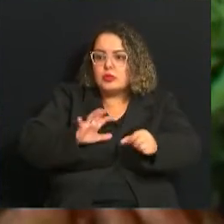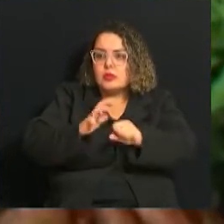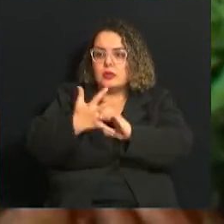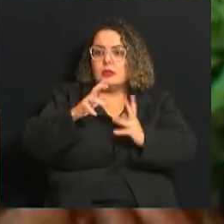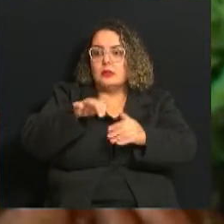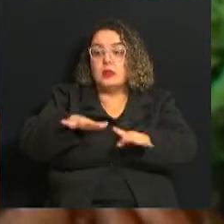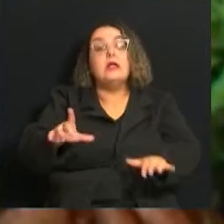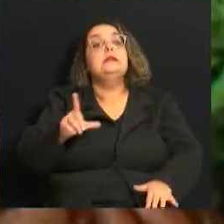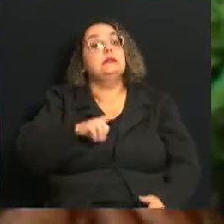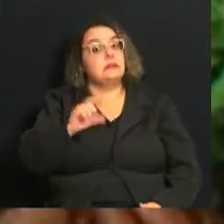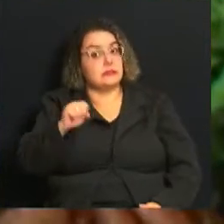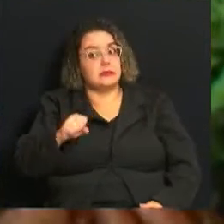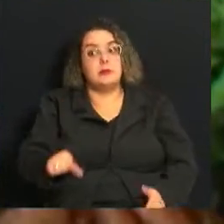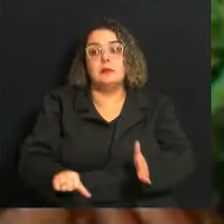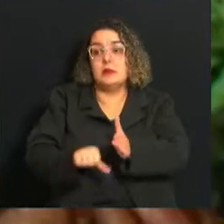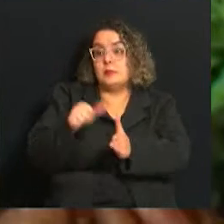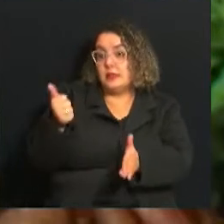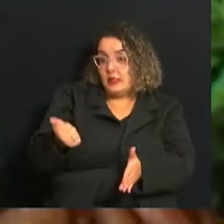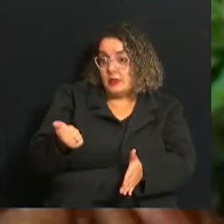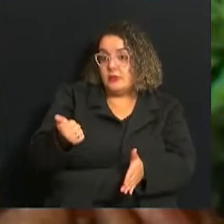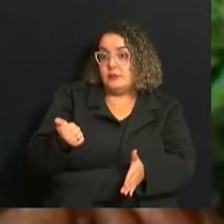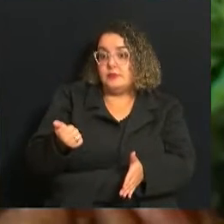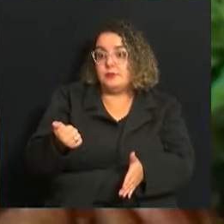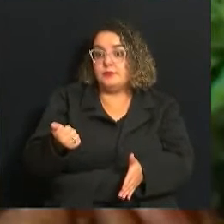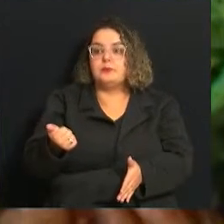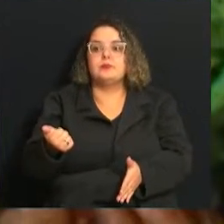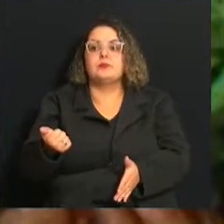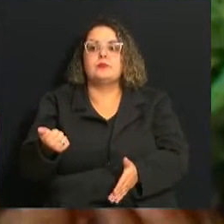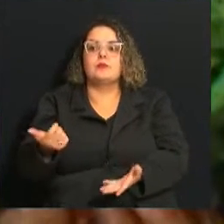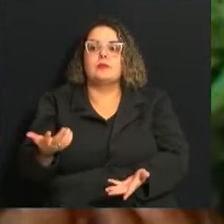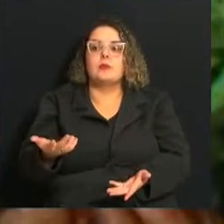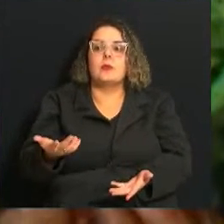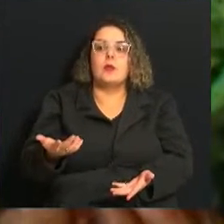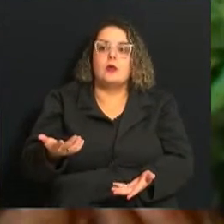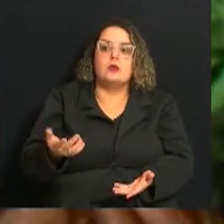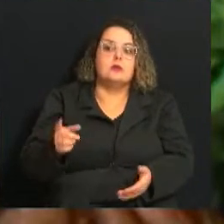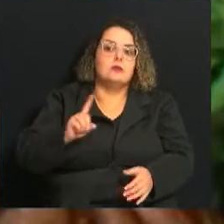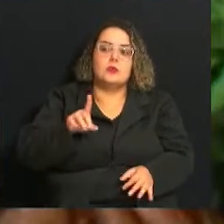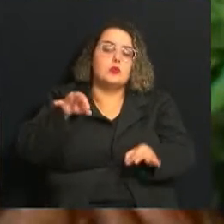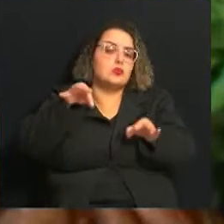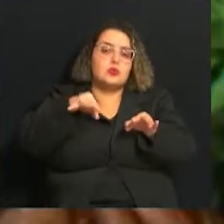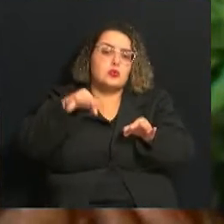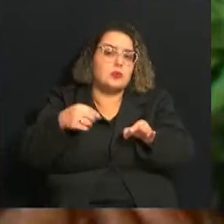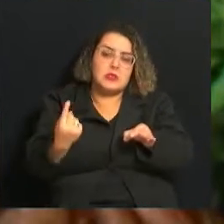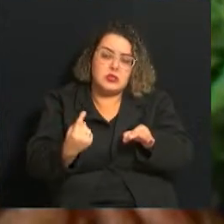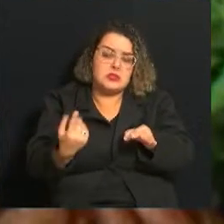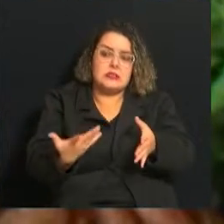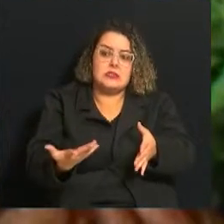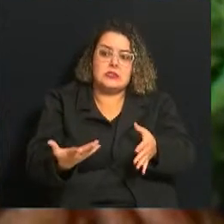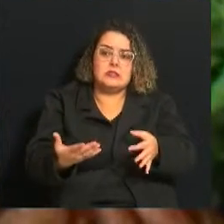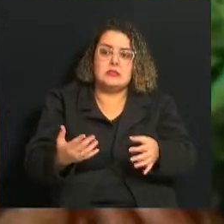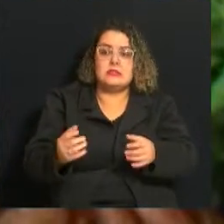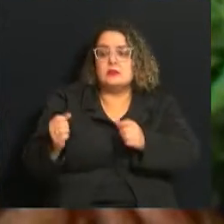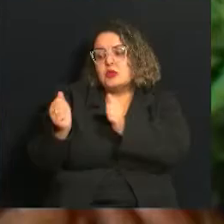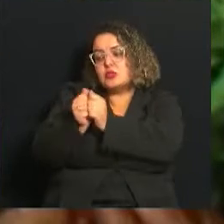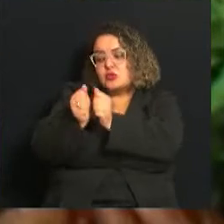sim. Primeiro, né, ela remete a... Geralmente você não toma chá sozinho, você sempre está em companhia,